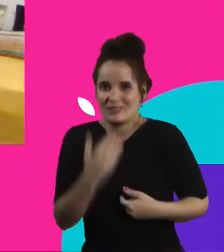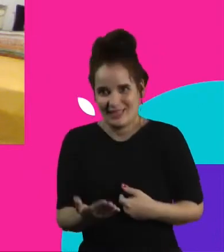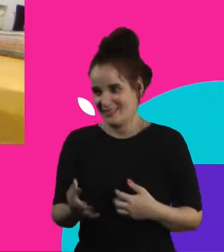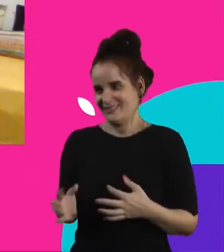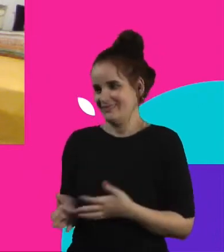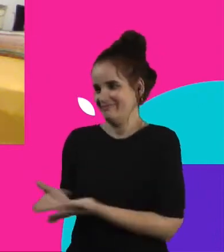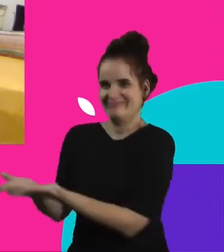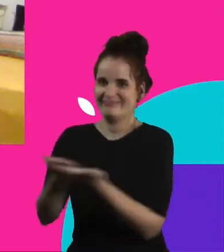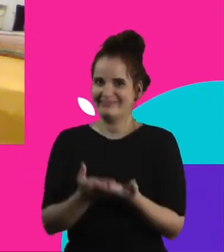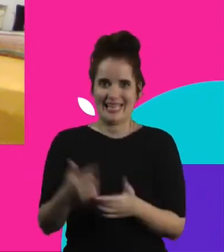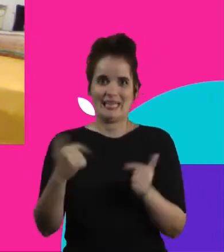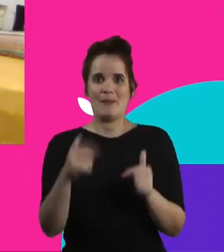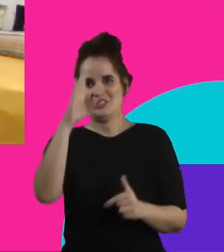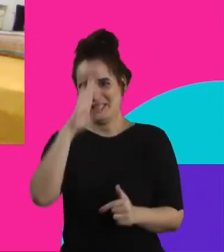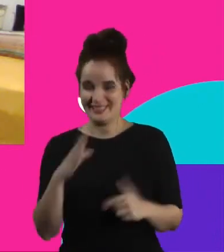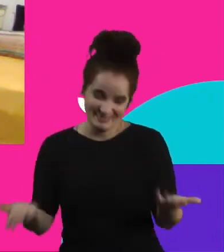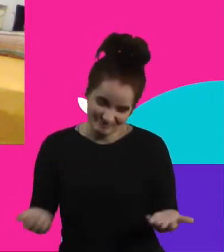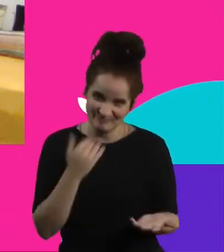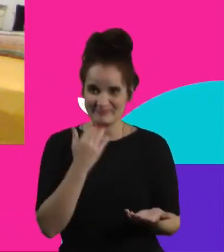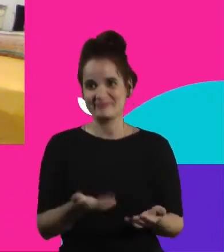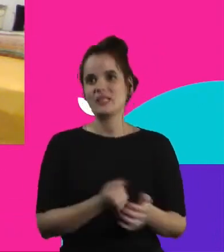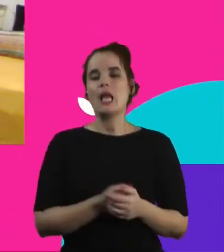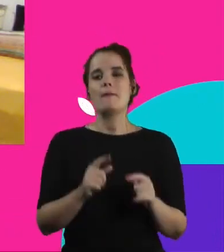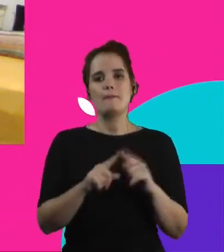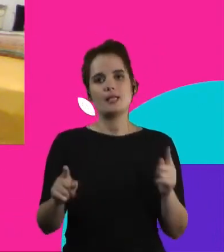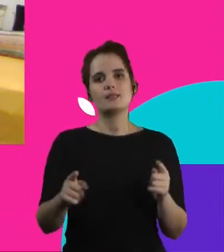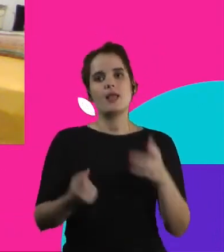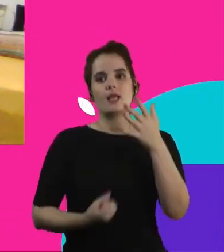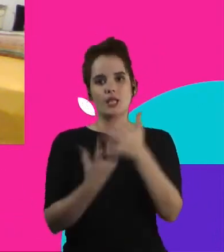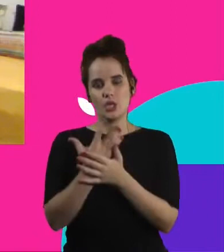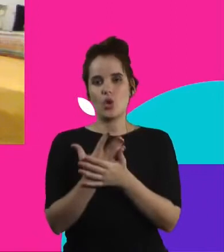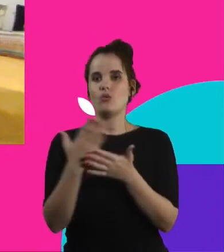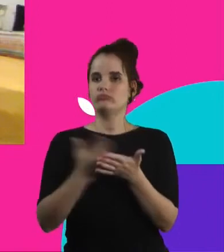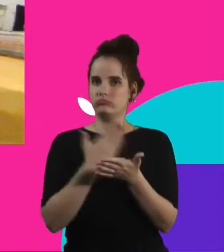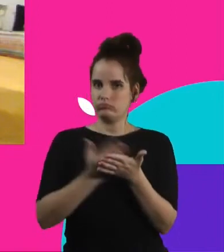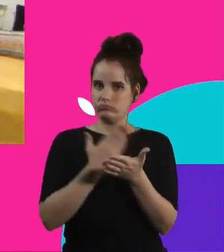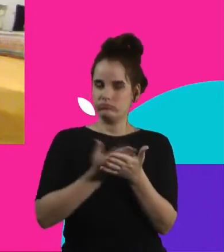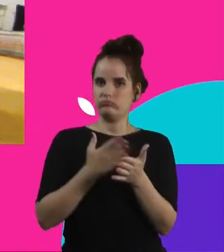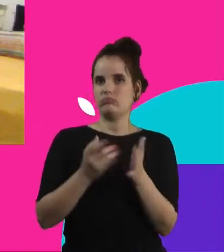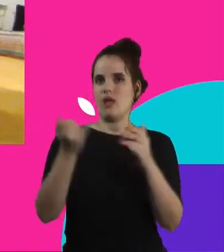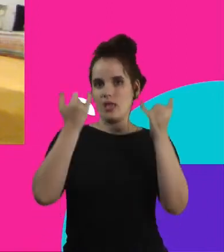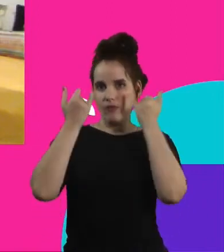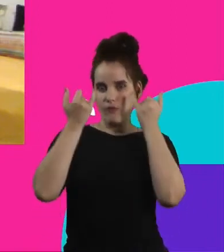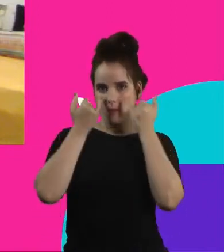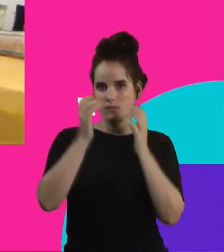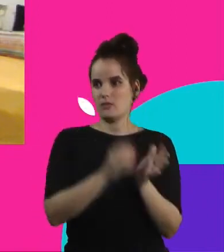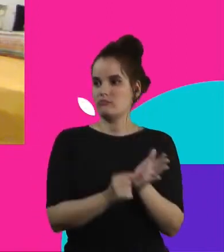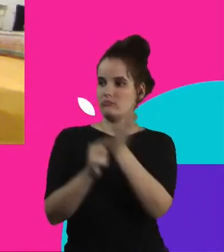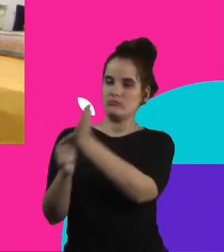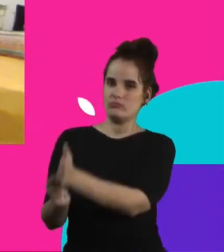né, trabalhando de graça, então não dá. Mas a gente criou uma cartilha que é extremamente informativa e eu digo, entre